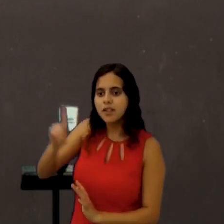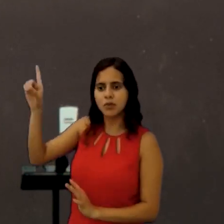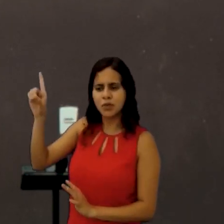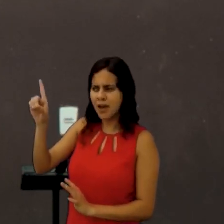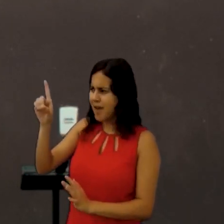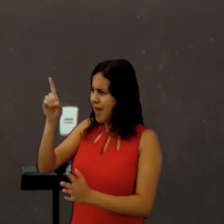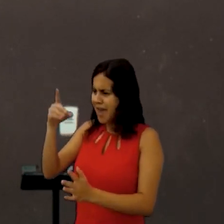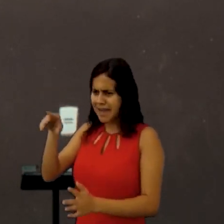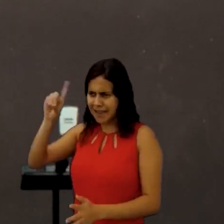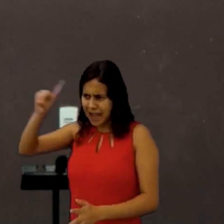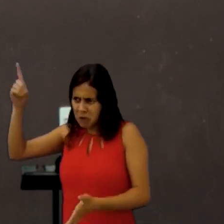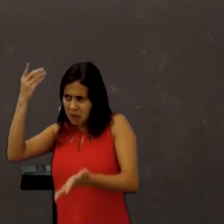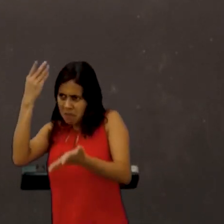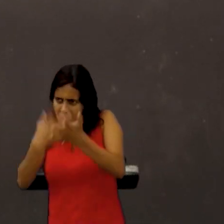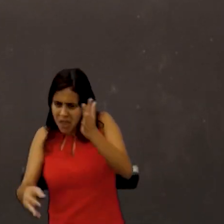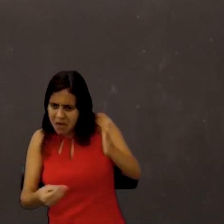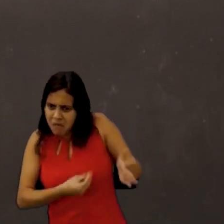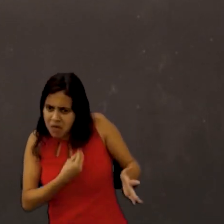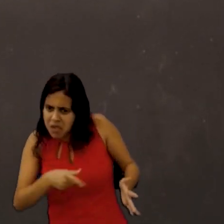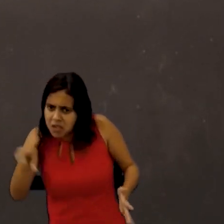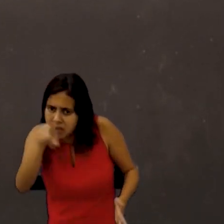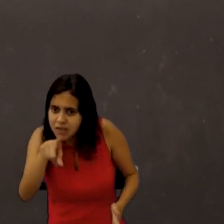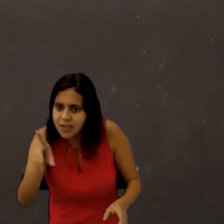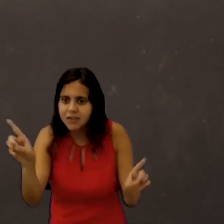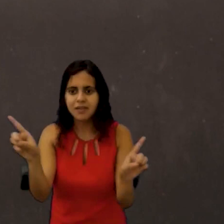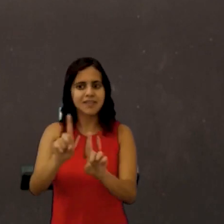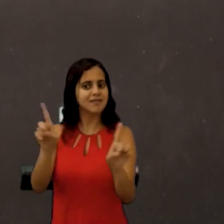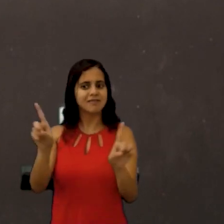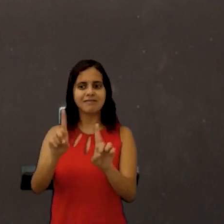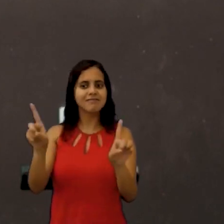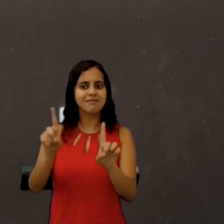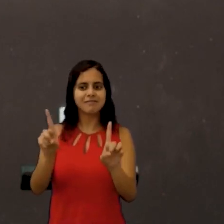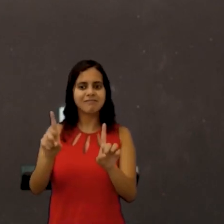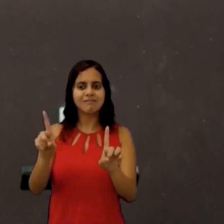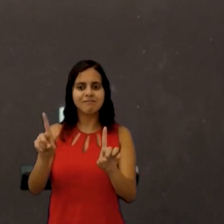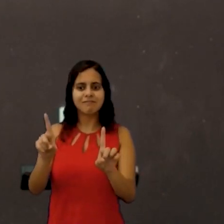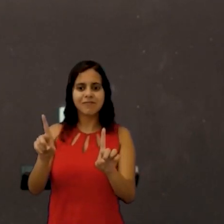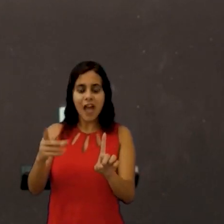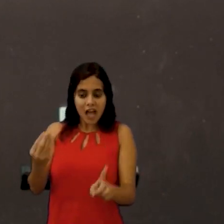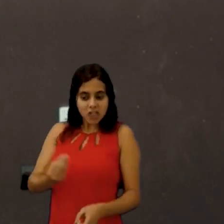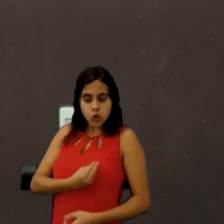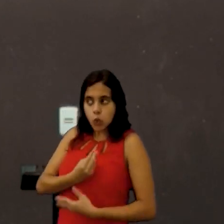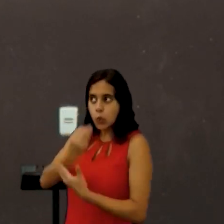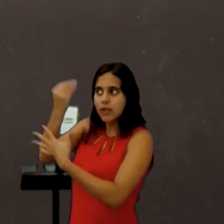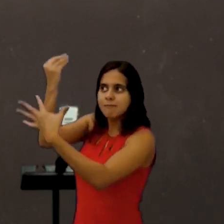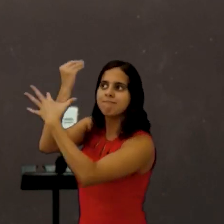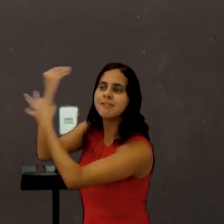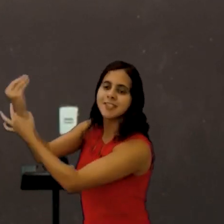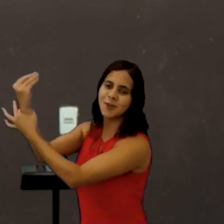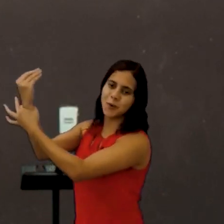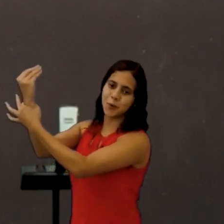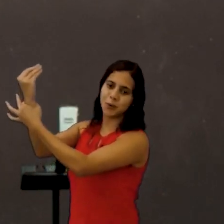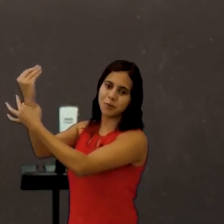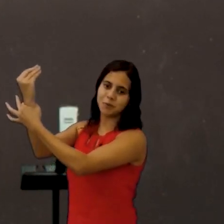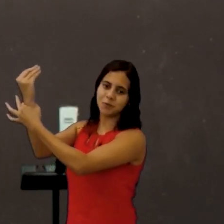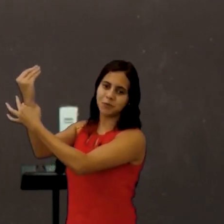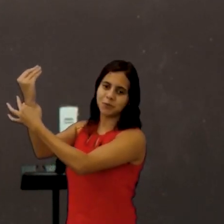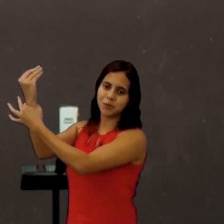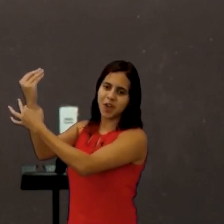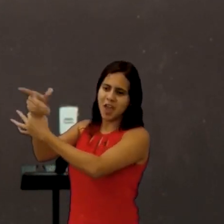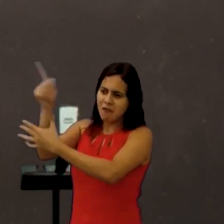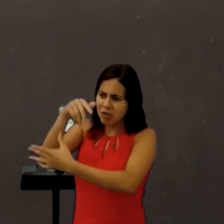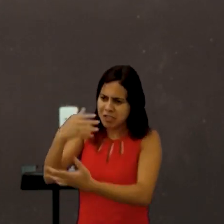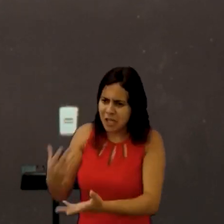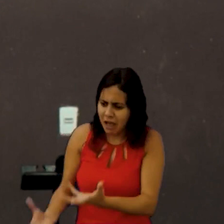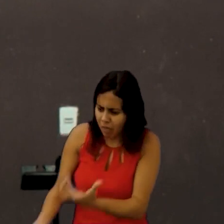sua vida, porque ele nunca perdeu nada daquilo que foi dado a ele. Então a sua vida não será perdida, você não se perderá,